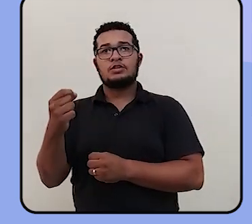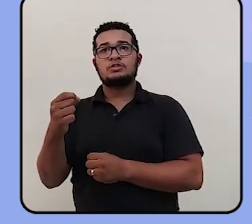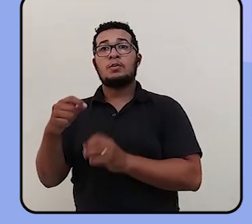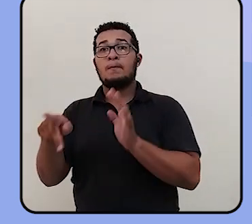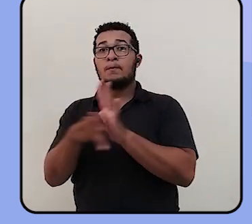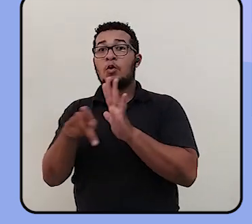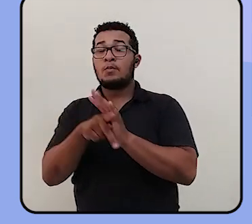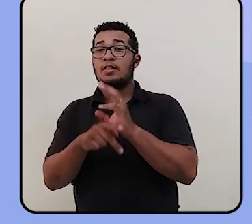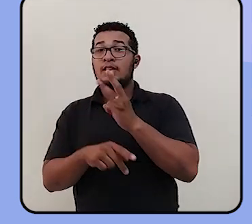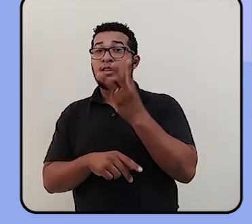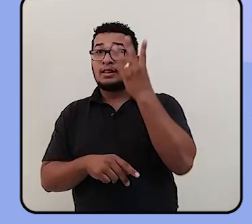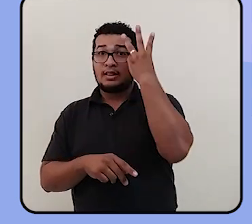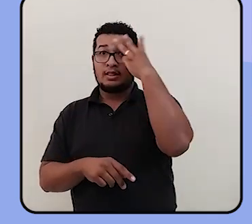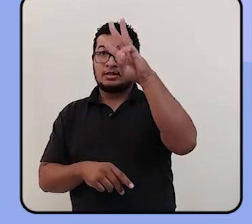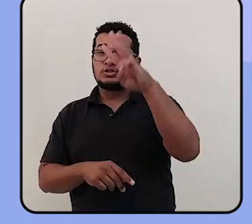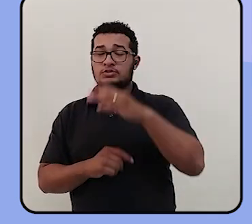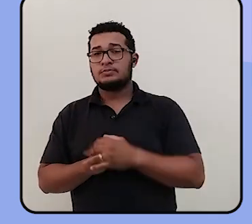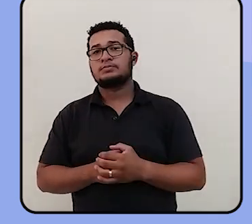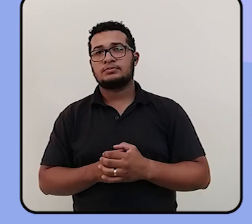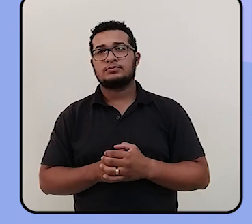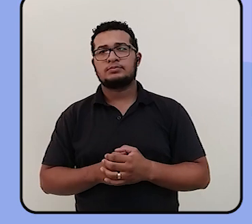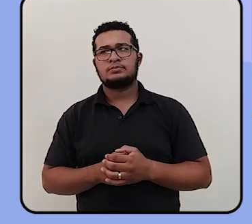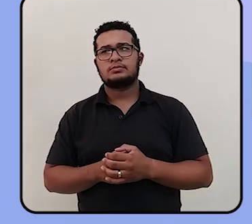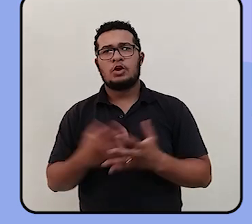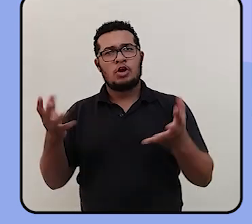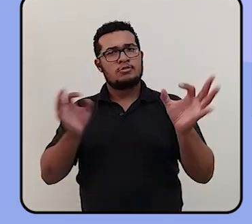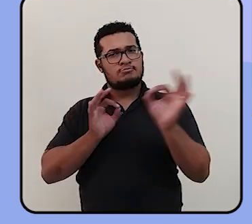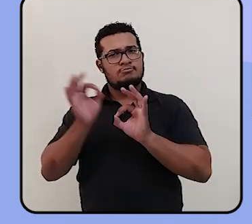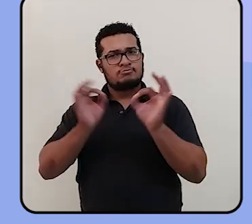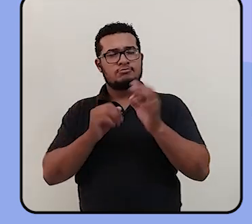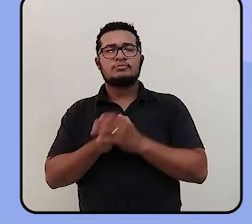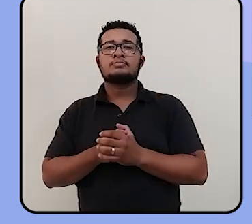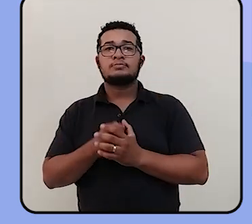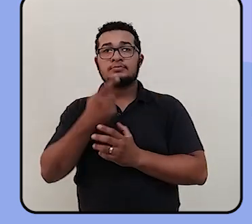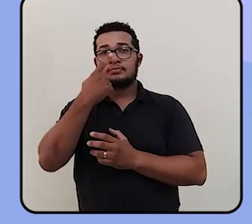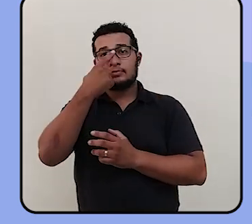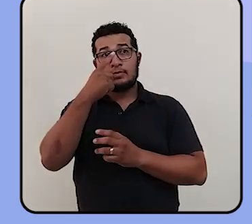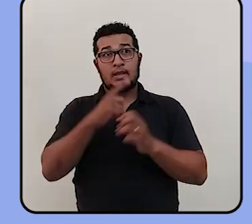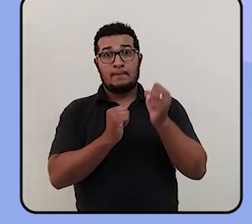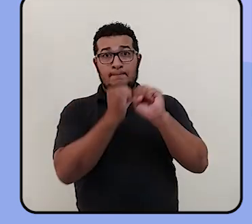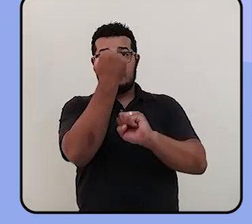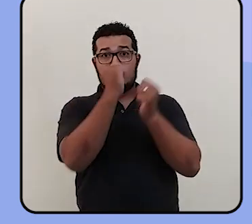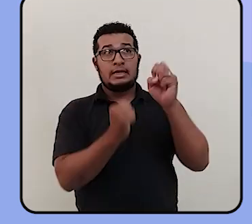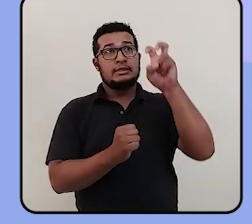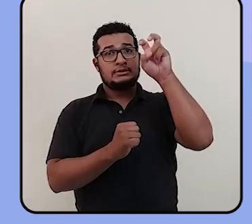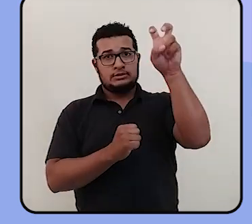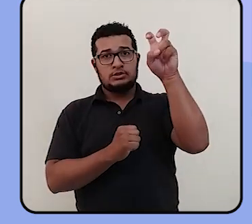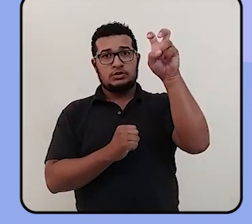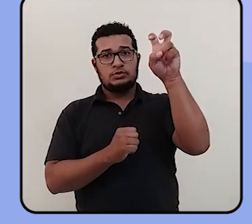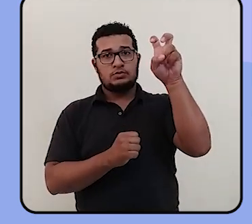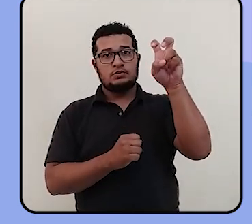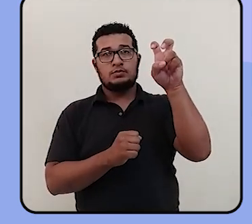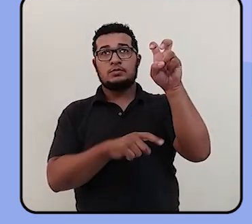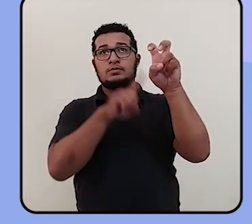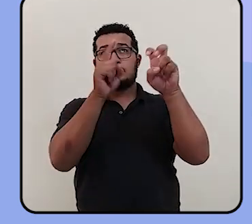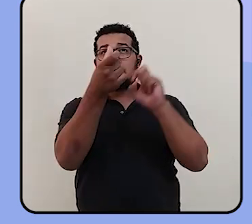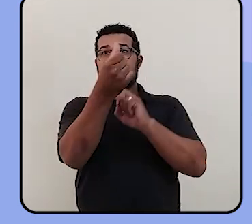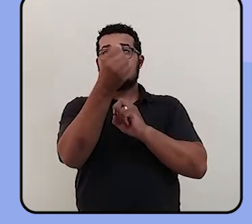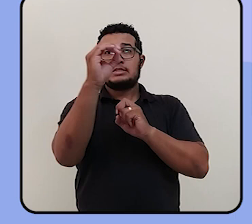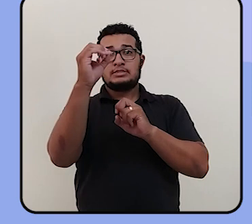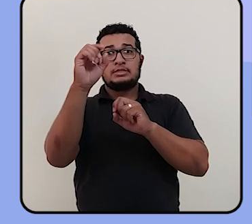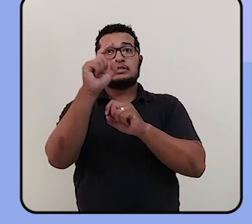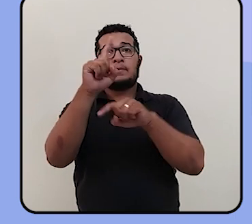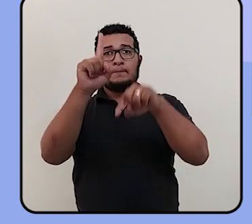720 peças em 3 dias? Vamos então montar essa tabela? Eu tenho 5 máquinas, eu tenho